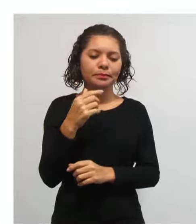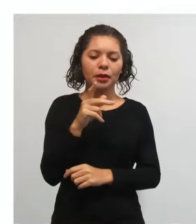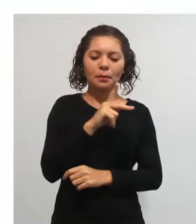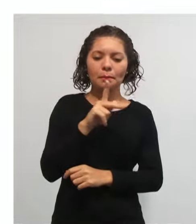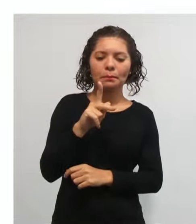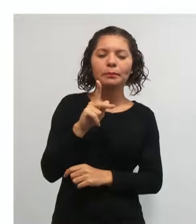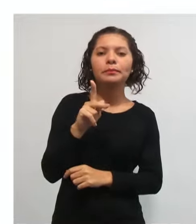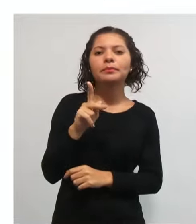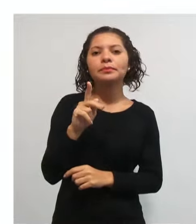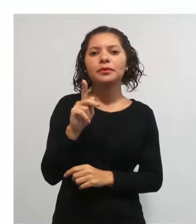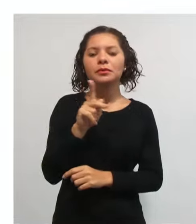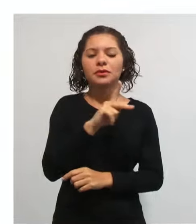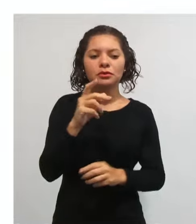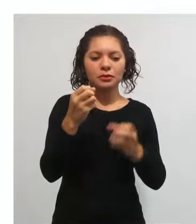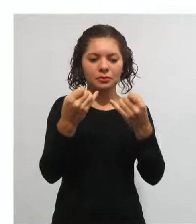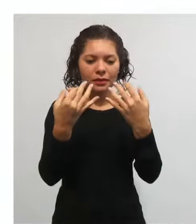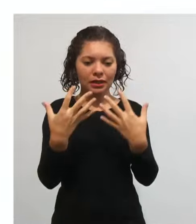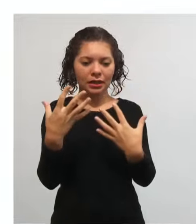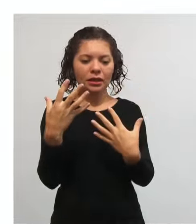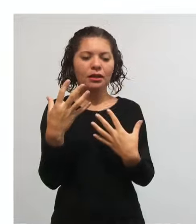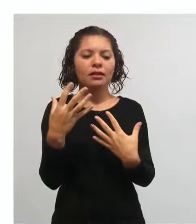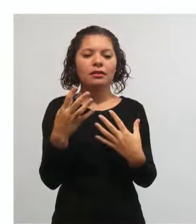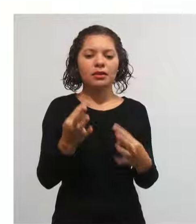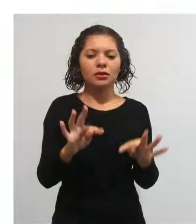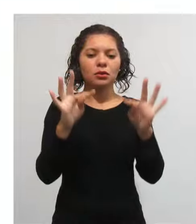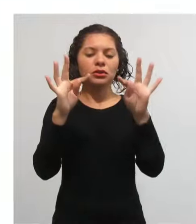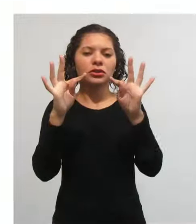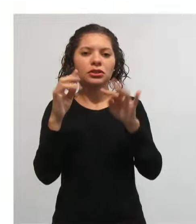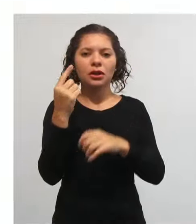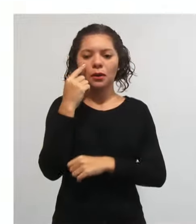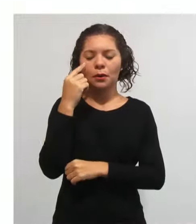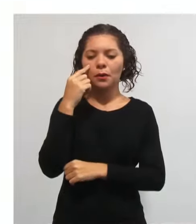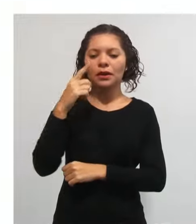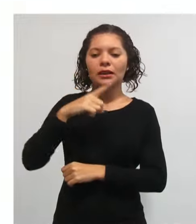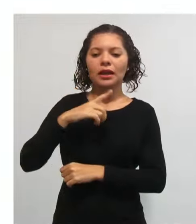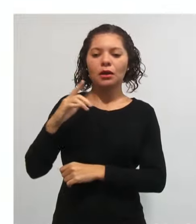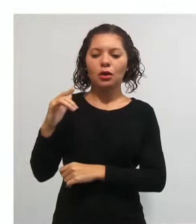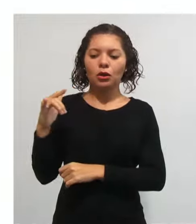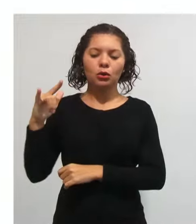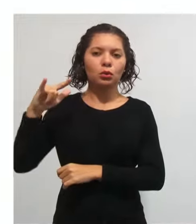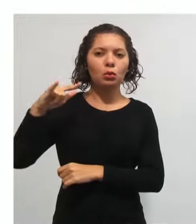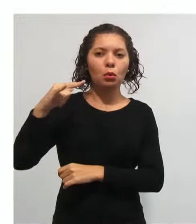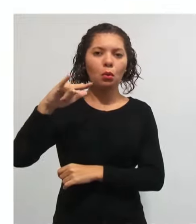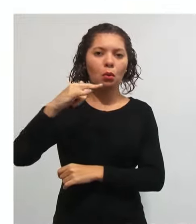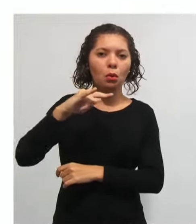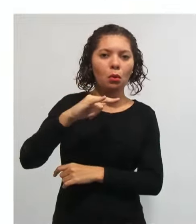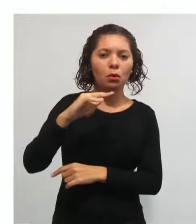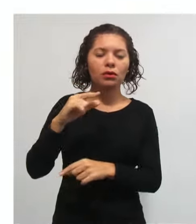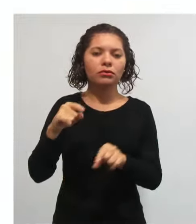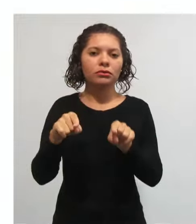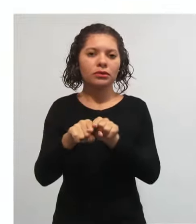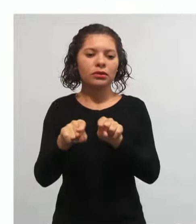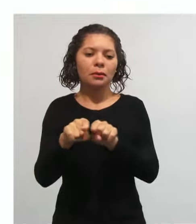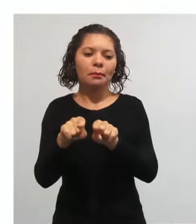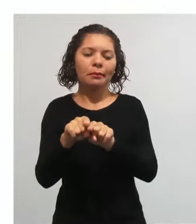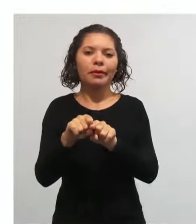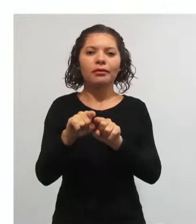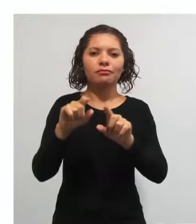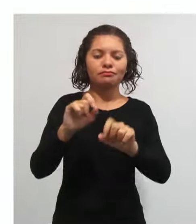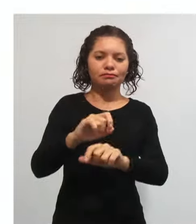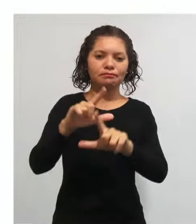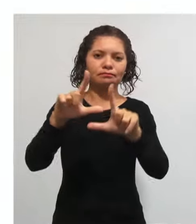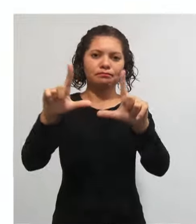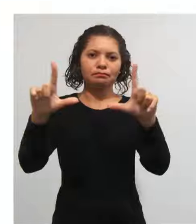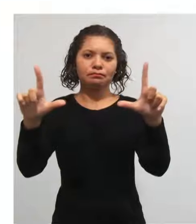surgirem menções por exemplo como drones que existem hoje Como a tecnologia da realidade virtual entre